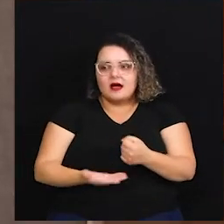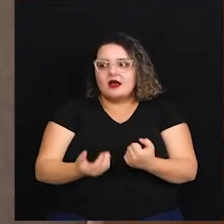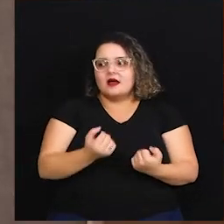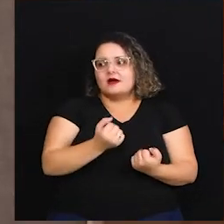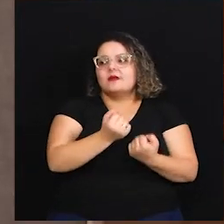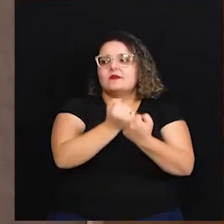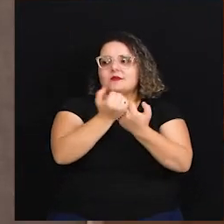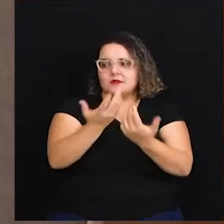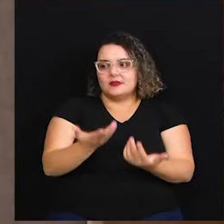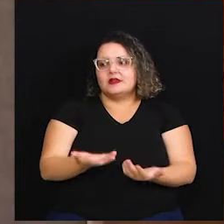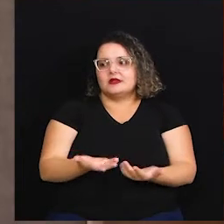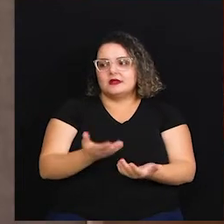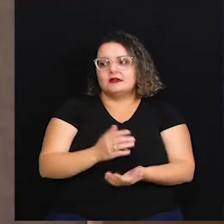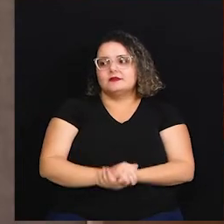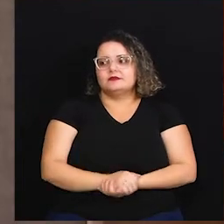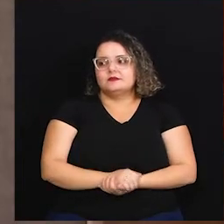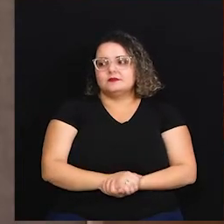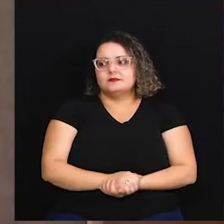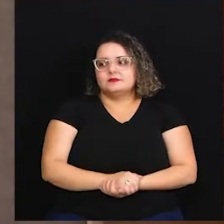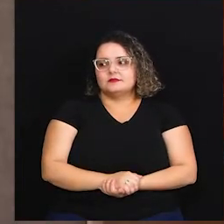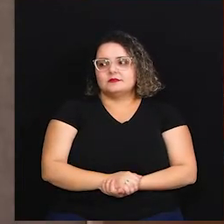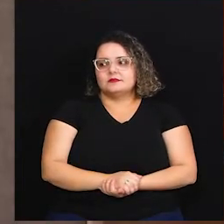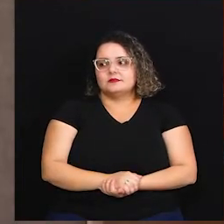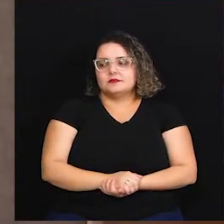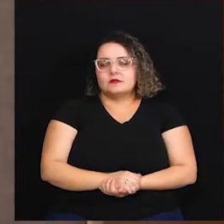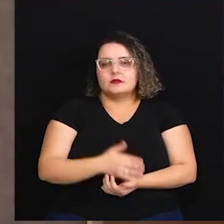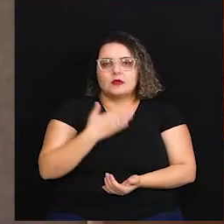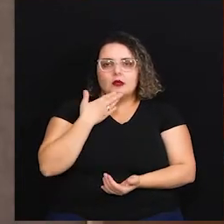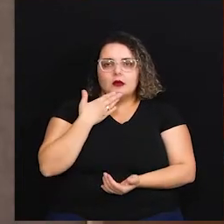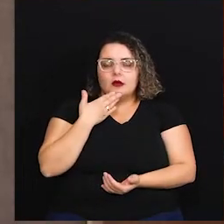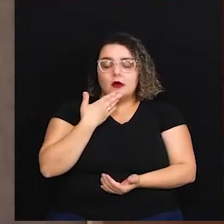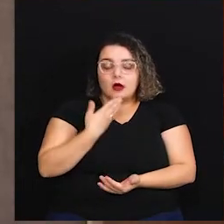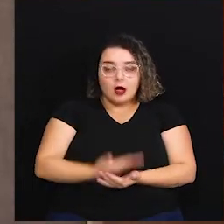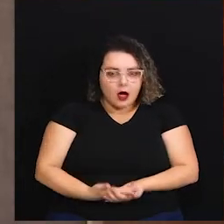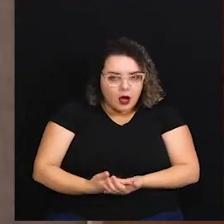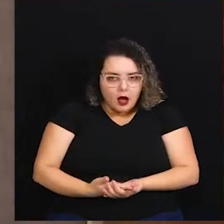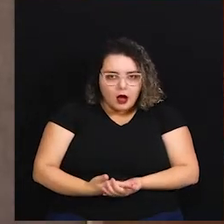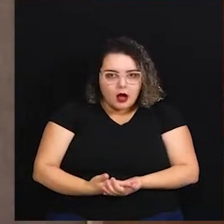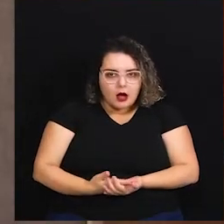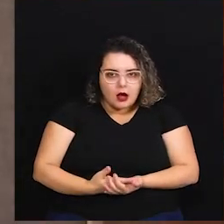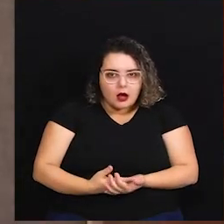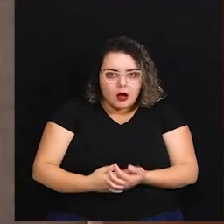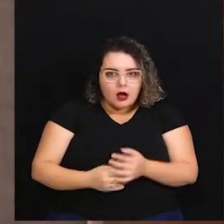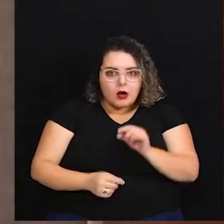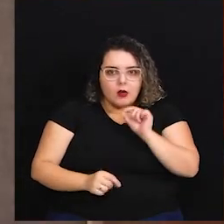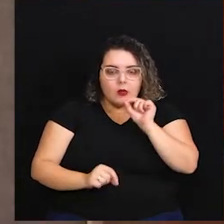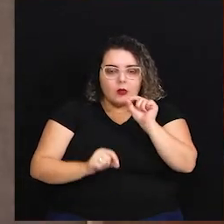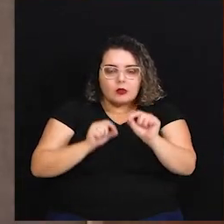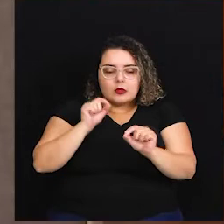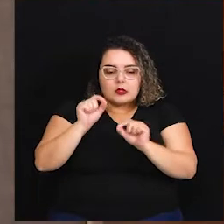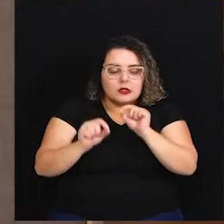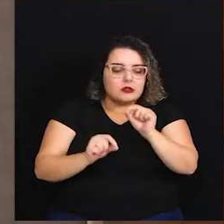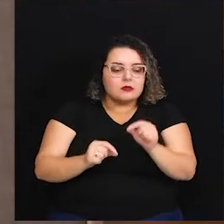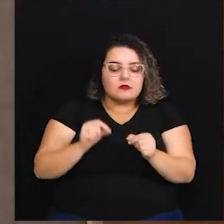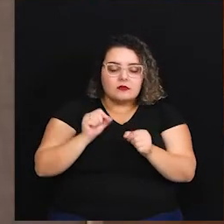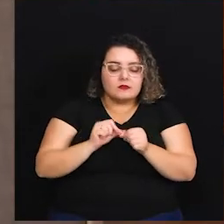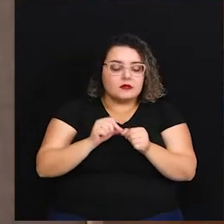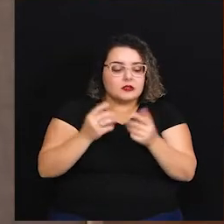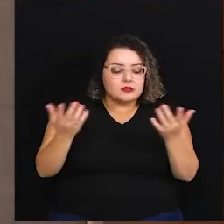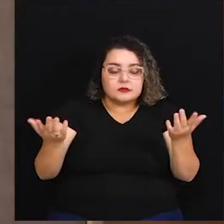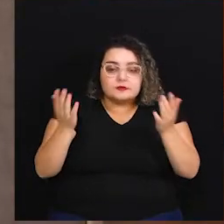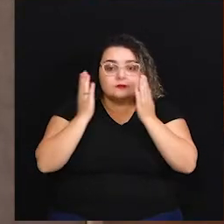deixar ela um aporte nela, né? Vou dar um suporte para ela. Isso me surpreendeu muito, porque eu fiquei, o que eu vou